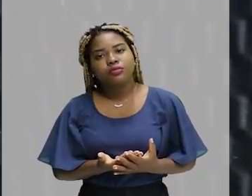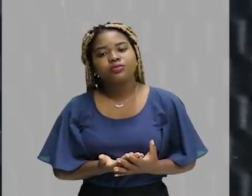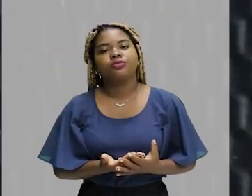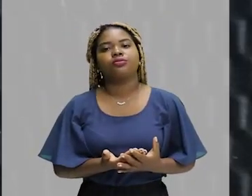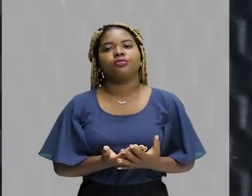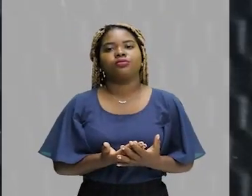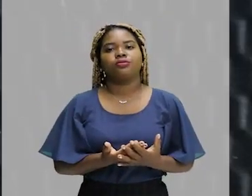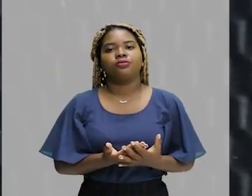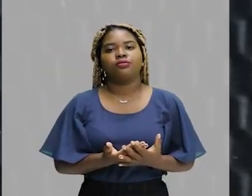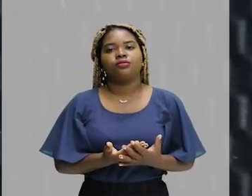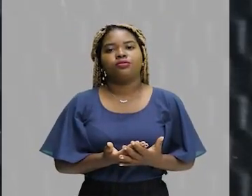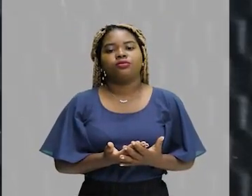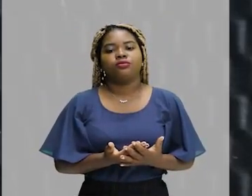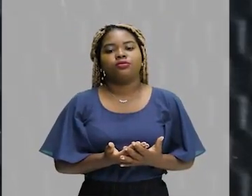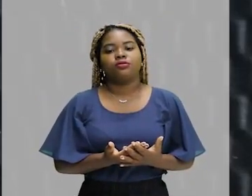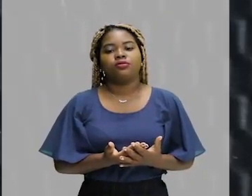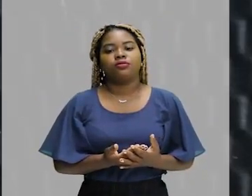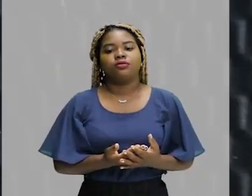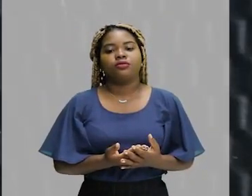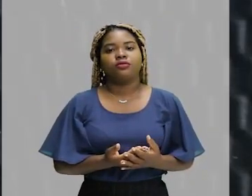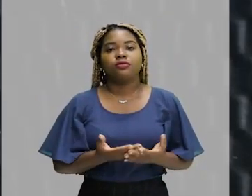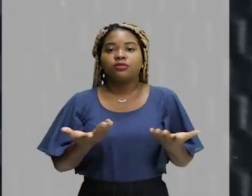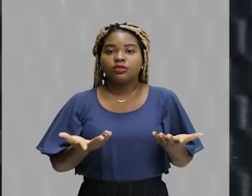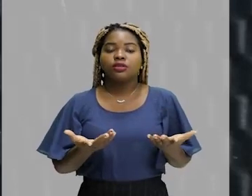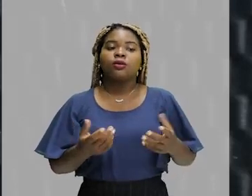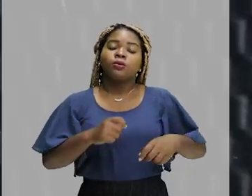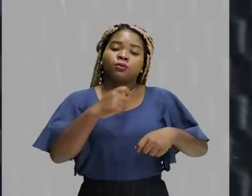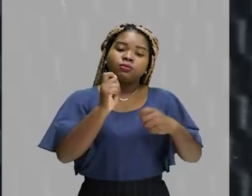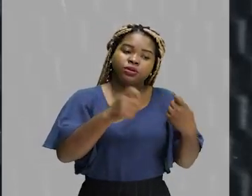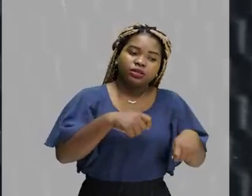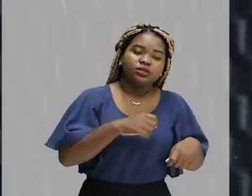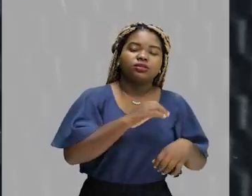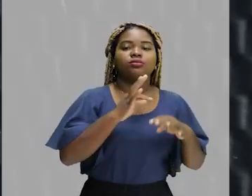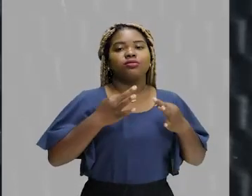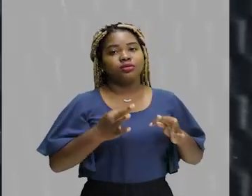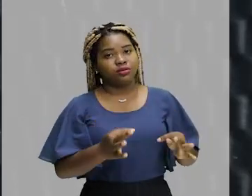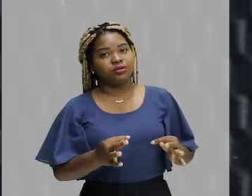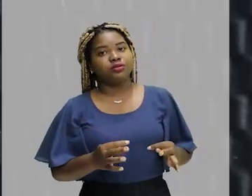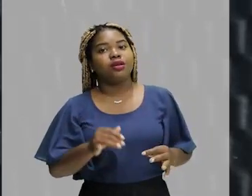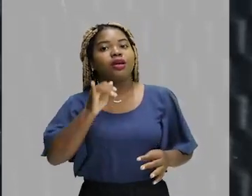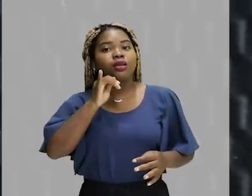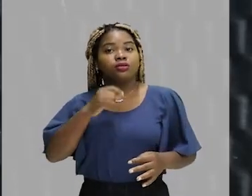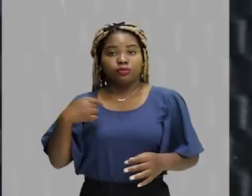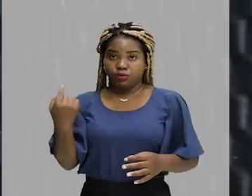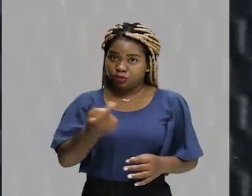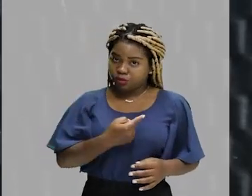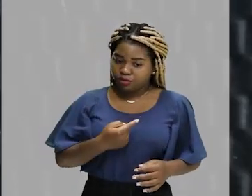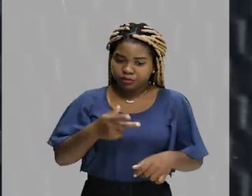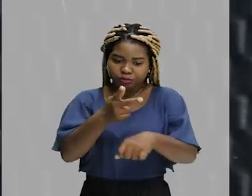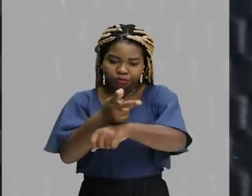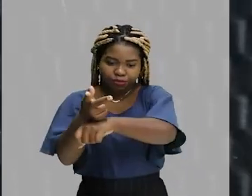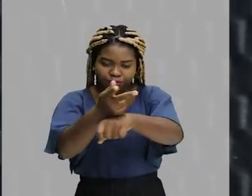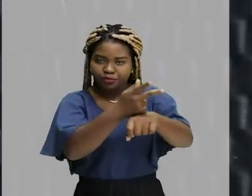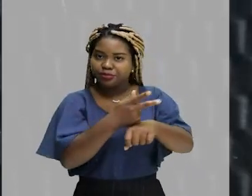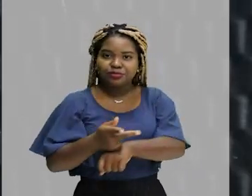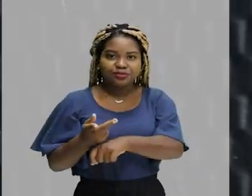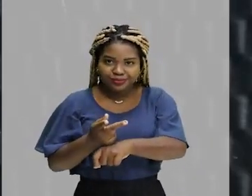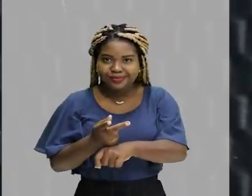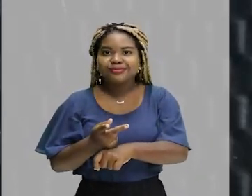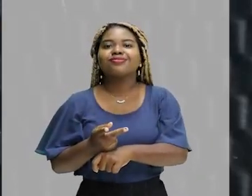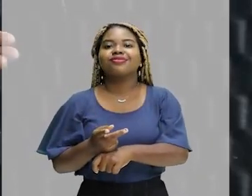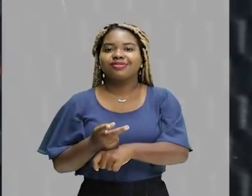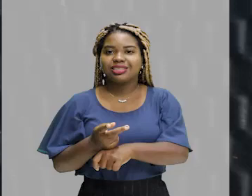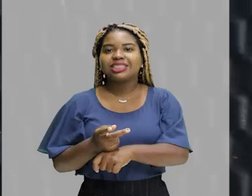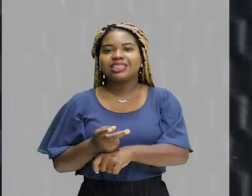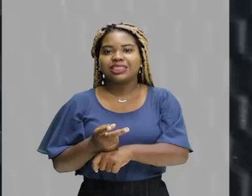mesmo é que depende dessa tecnologia. Nós estamos chegando até vocês graças à tecnologia. Olha que coisa maravilhosa. Às vezes a